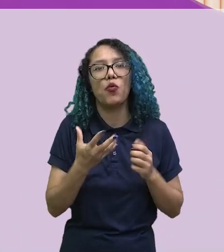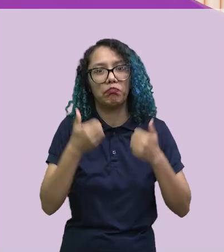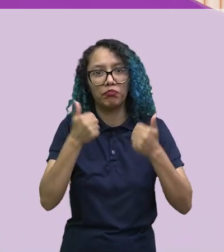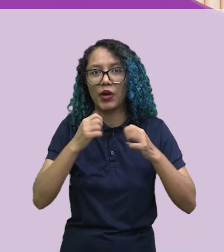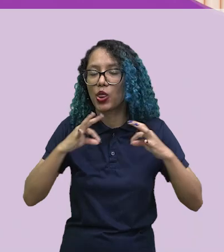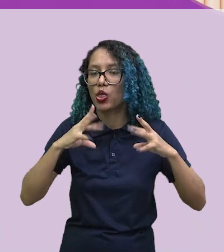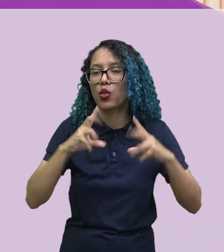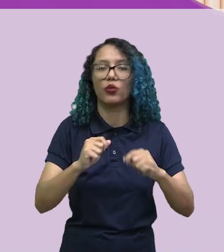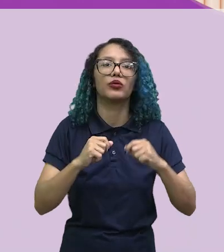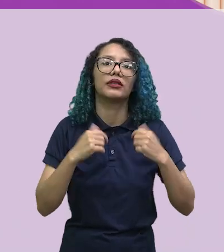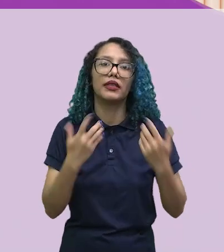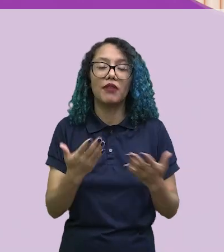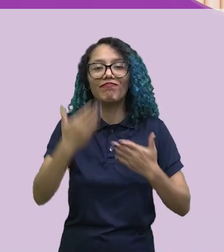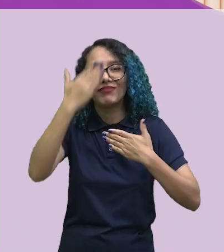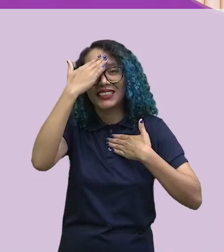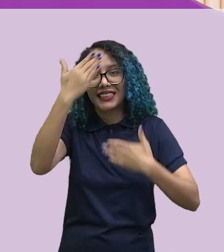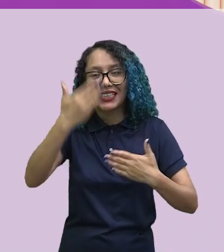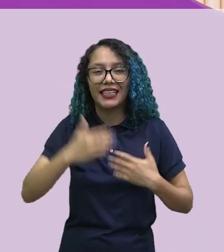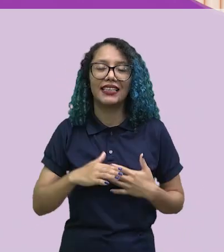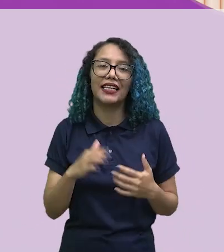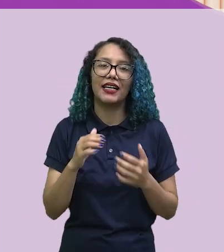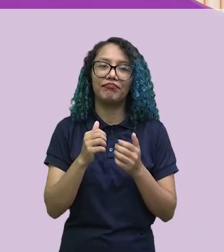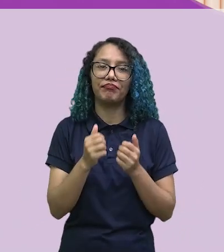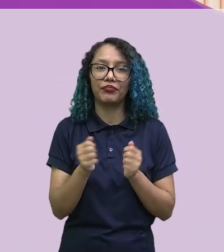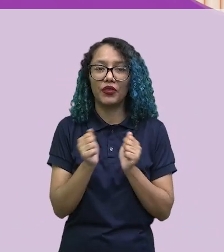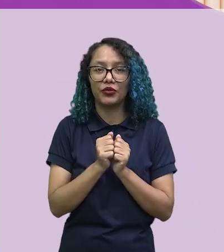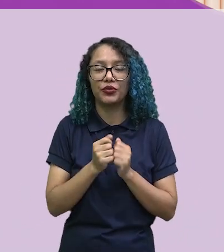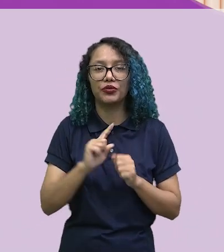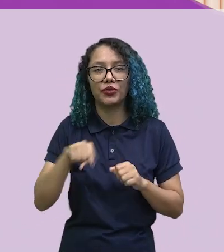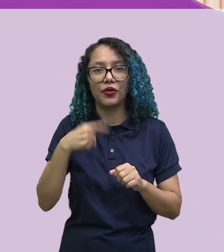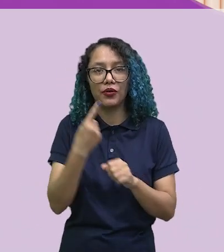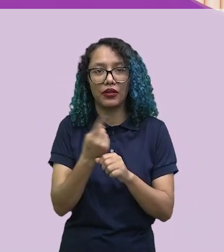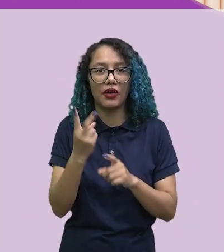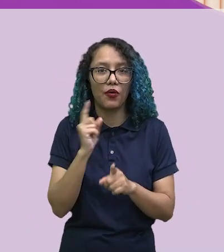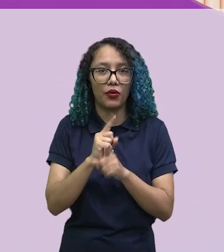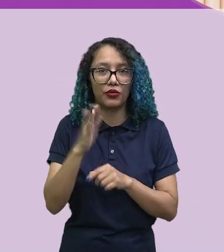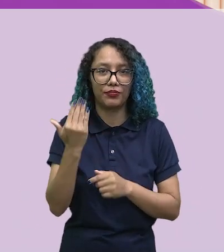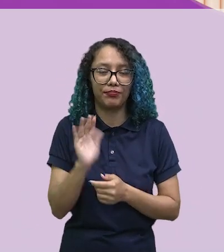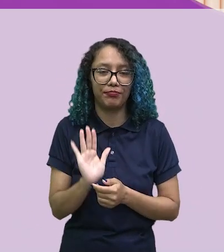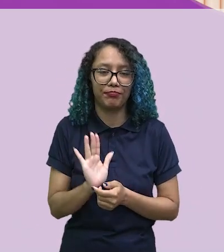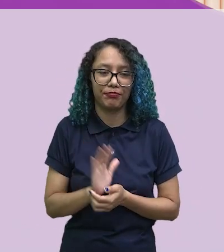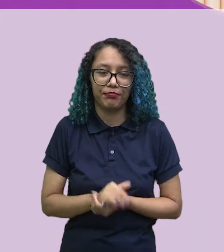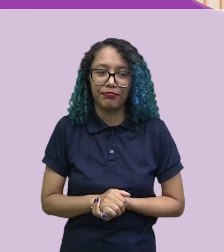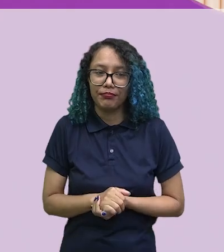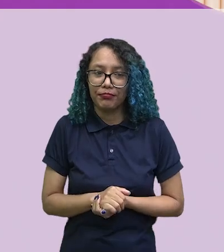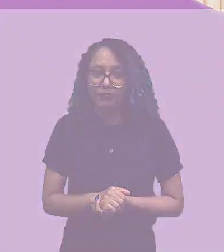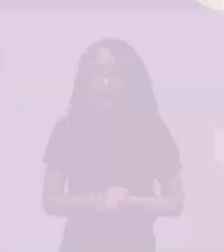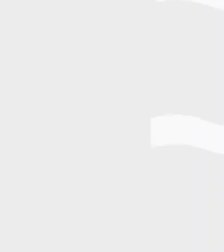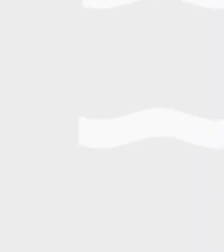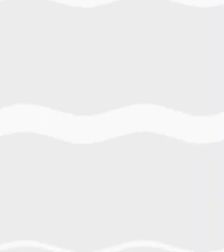para todos nós, tudo bem? Então, muito obrigada aqui pela sua companhia e até o próximo encontro.